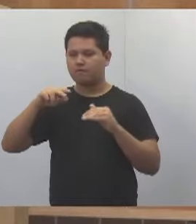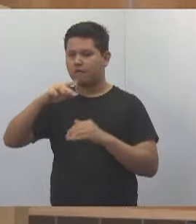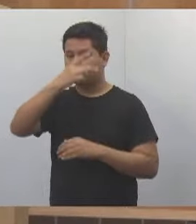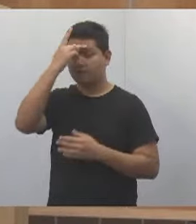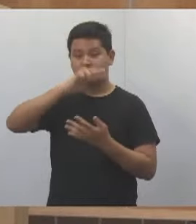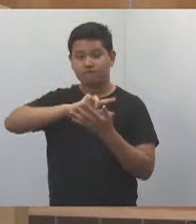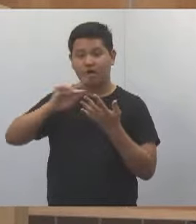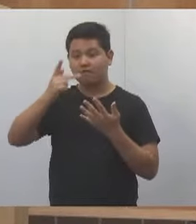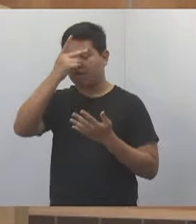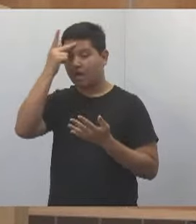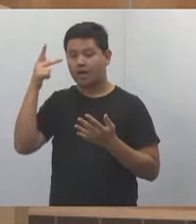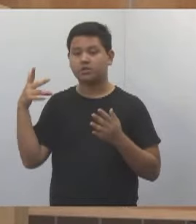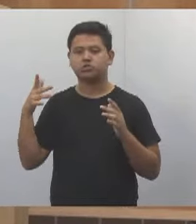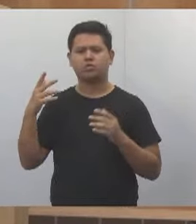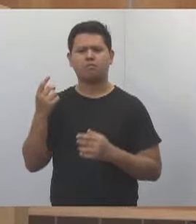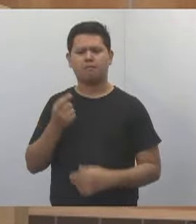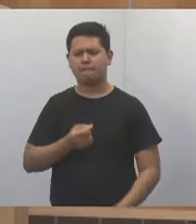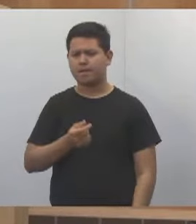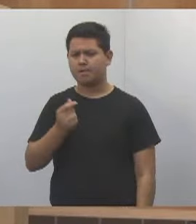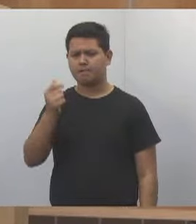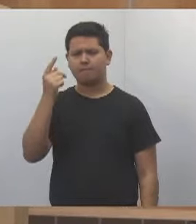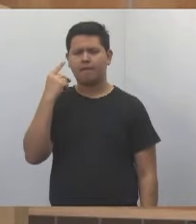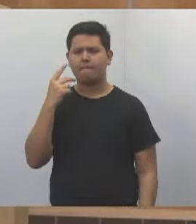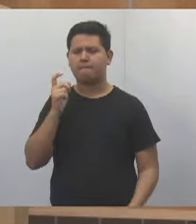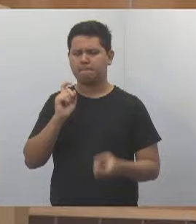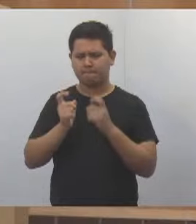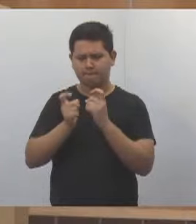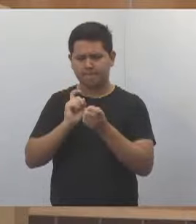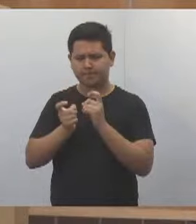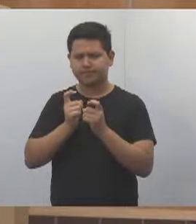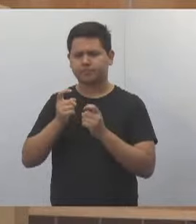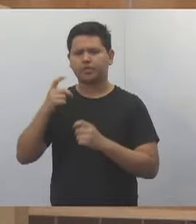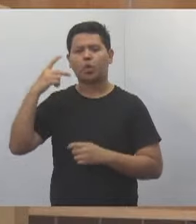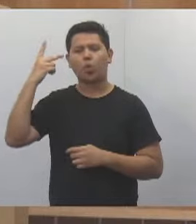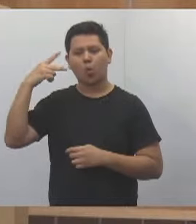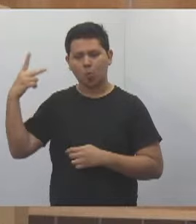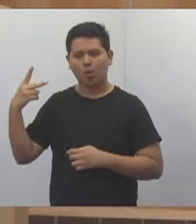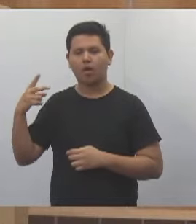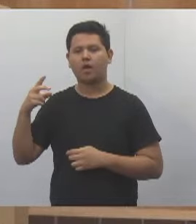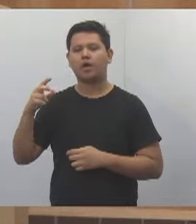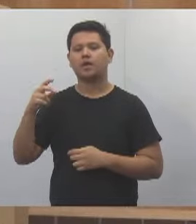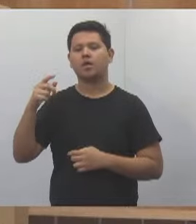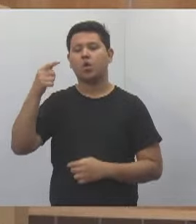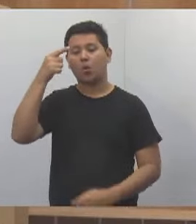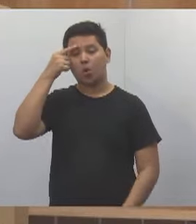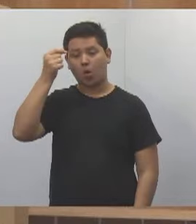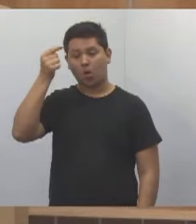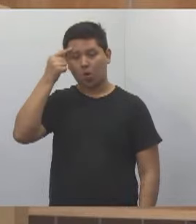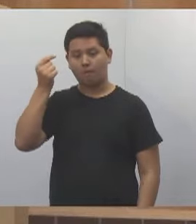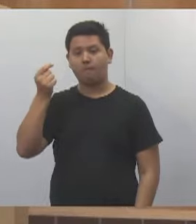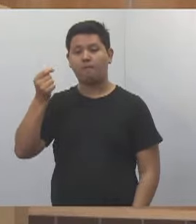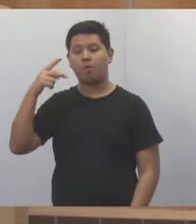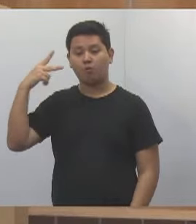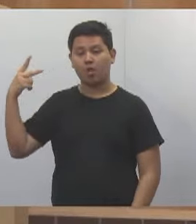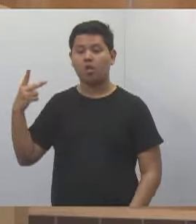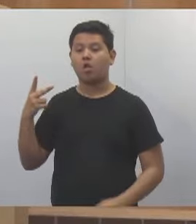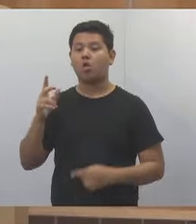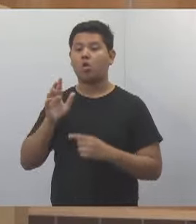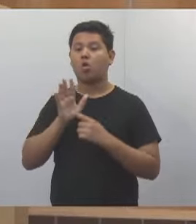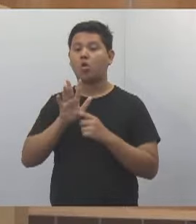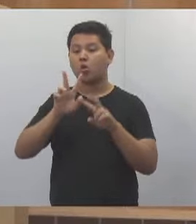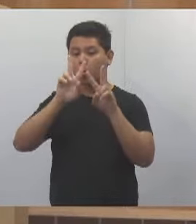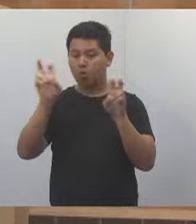E há bastante tempo a gente tem discutido esse assunto. O vereador Edgar Sazak tinha um projeto, falava da